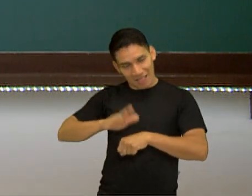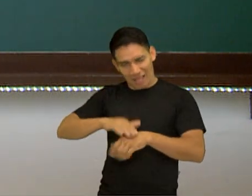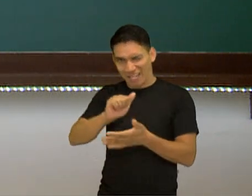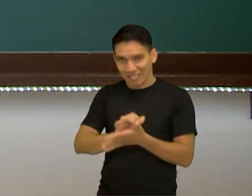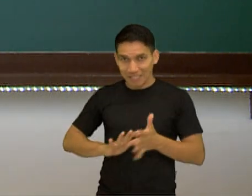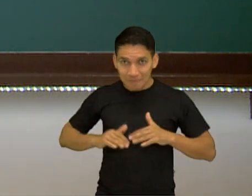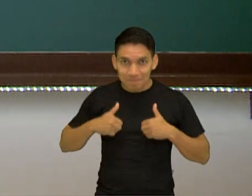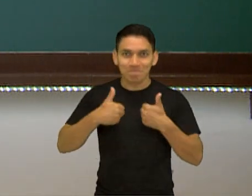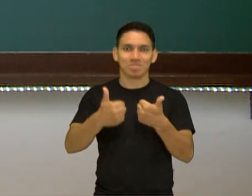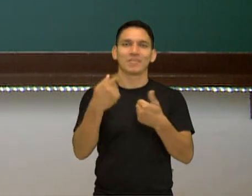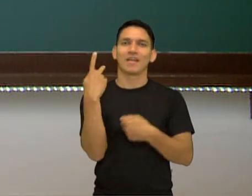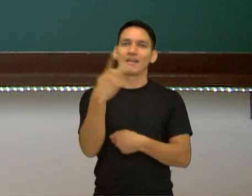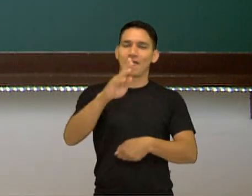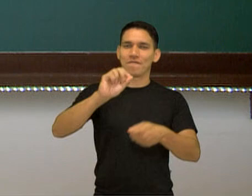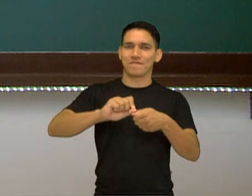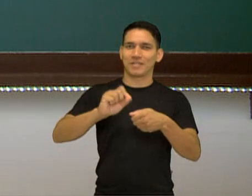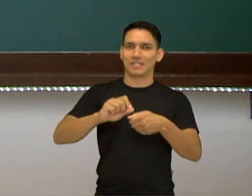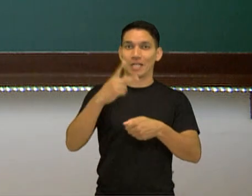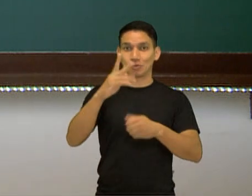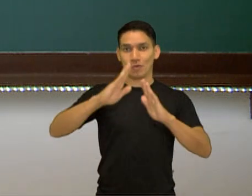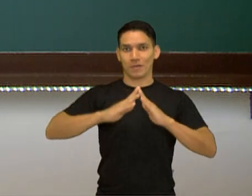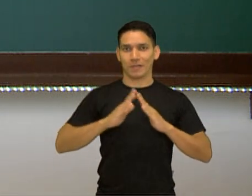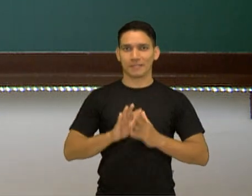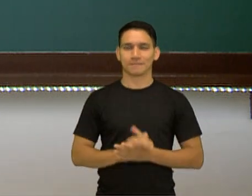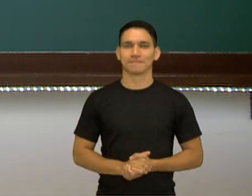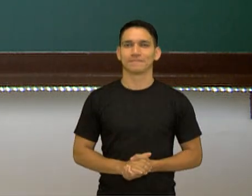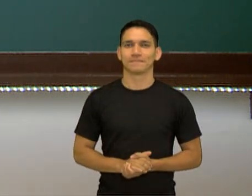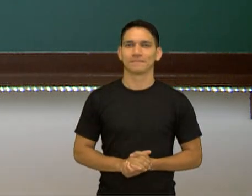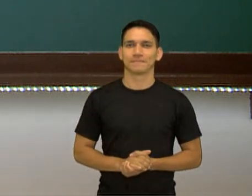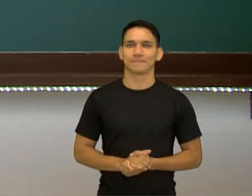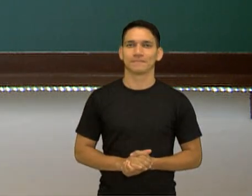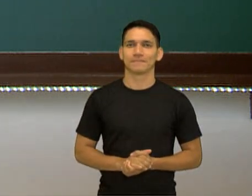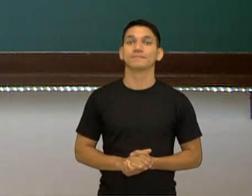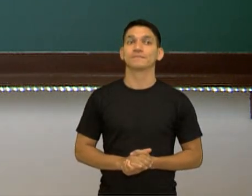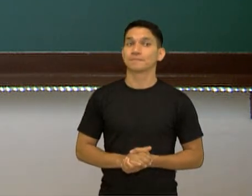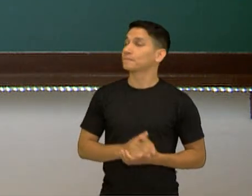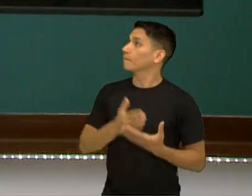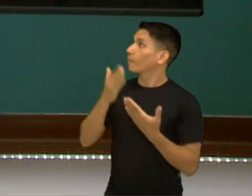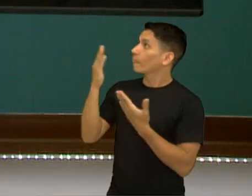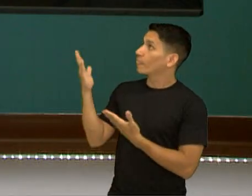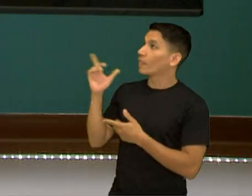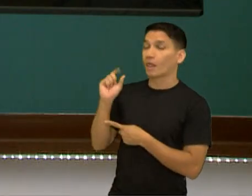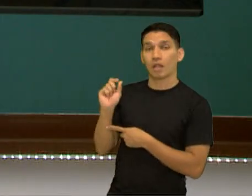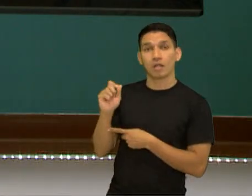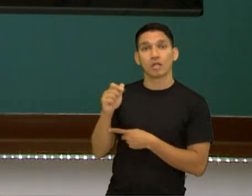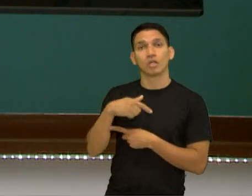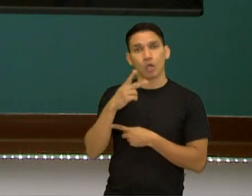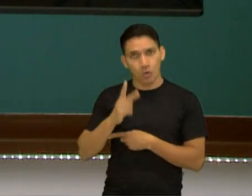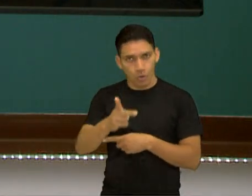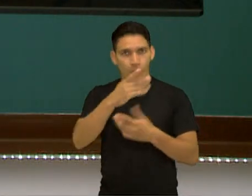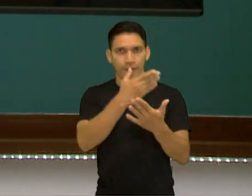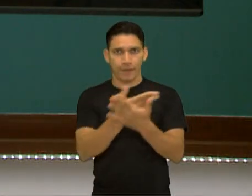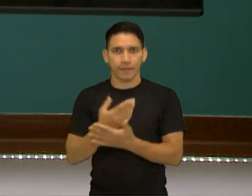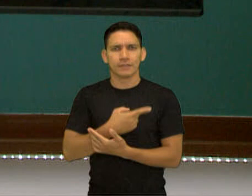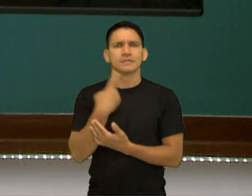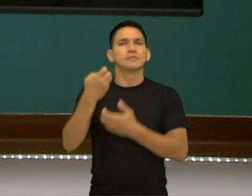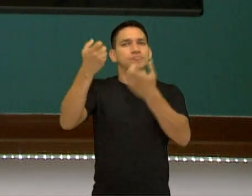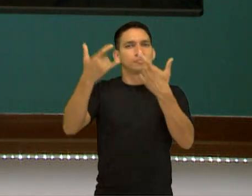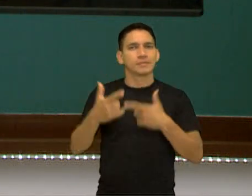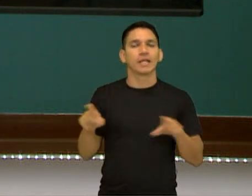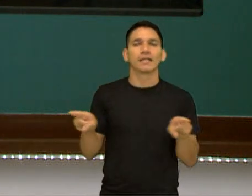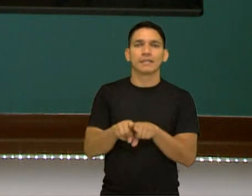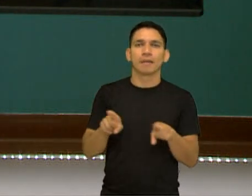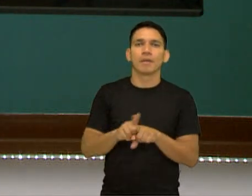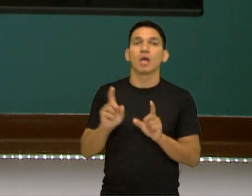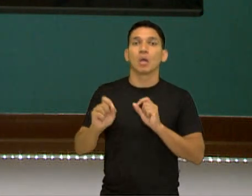os materiais e realize ela aí na sua casa. Seguindo aqui com a nossa aula, a gente vai falar também sobre